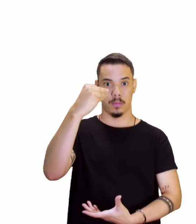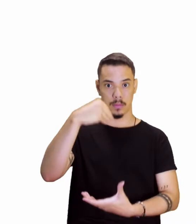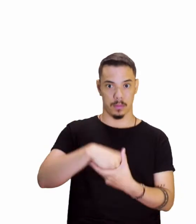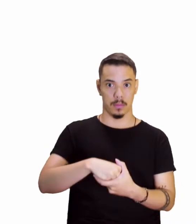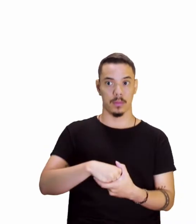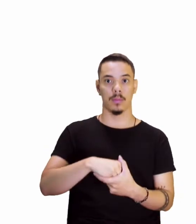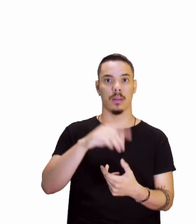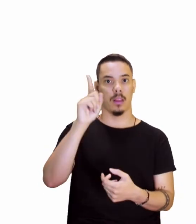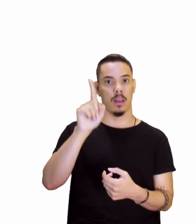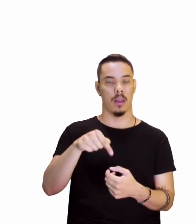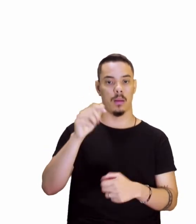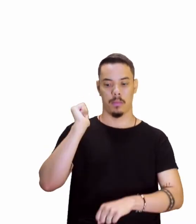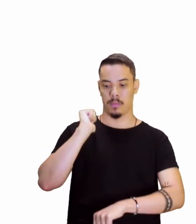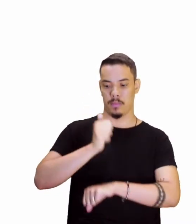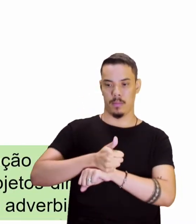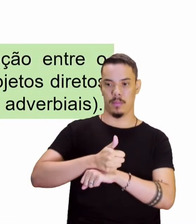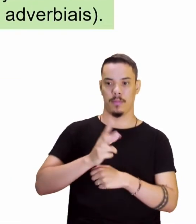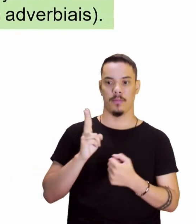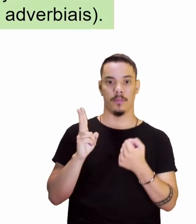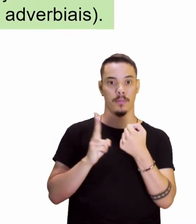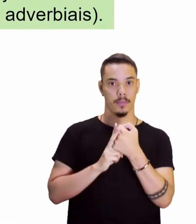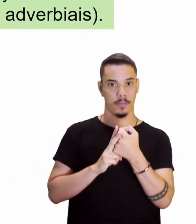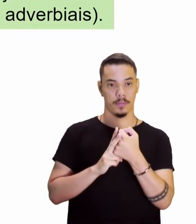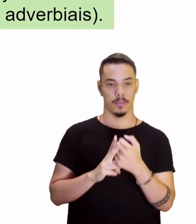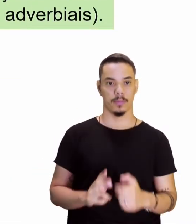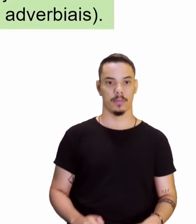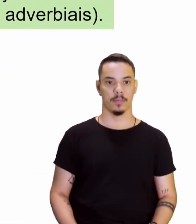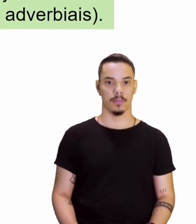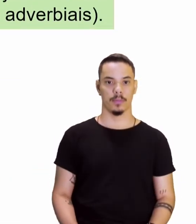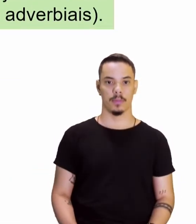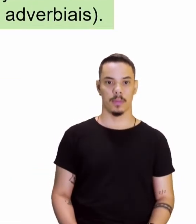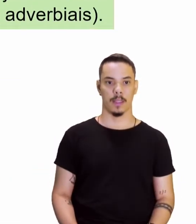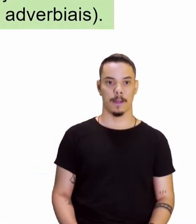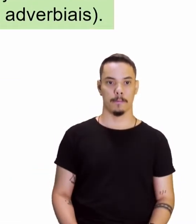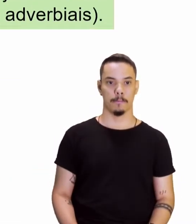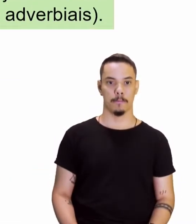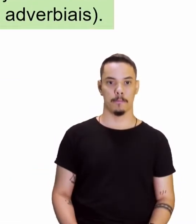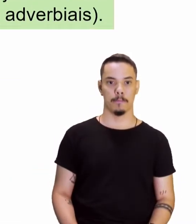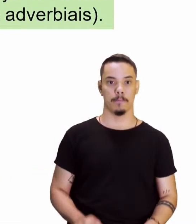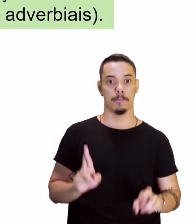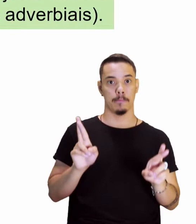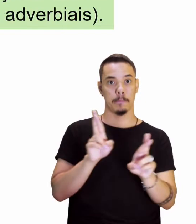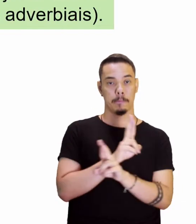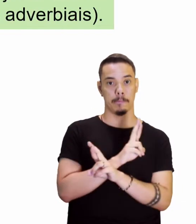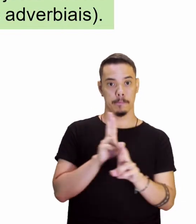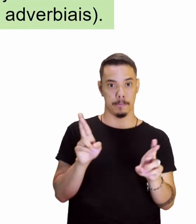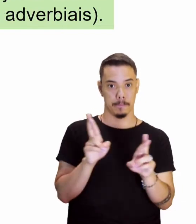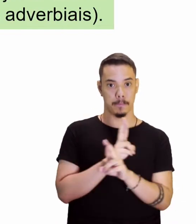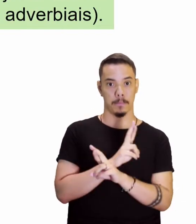será o verbo. Vamos lá. É a relação